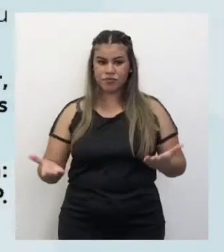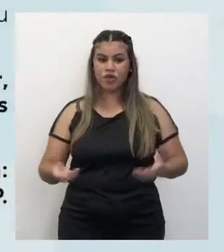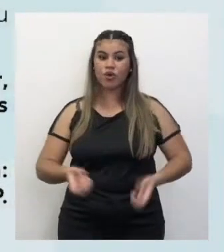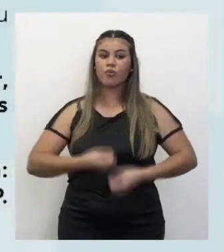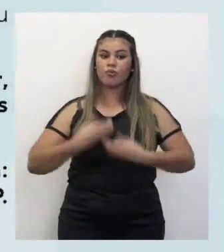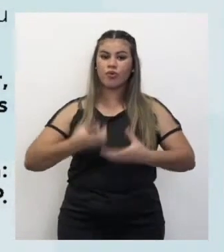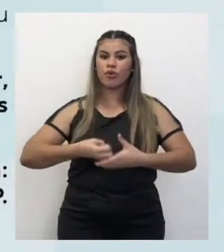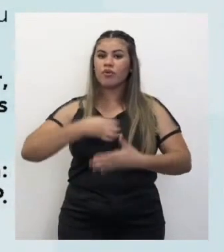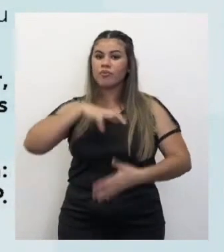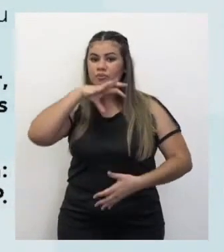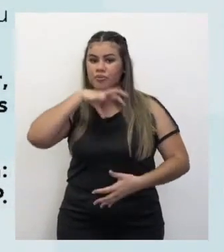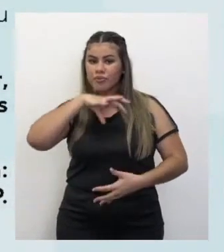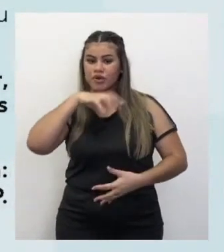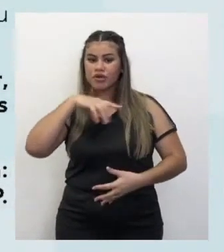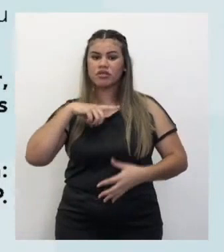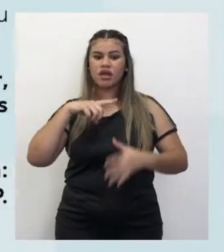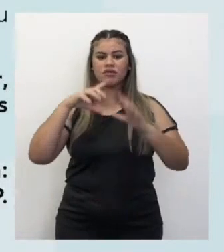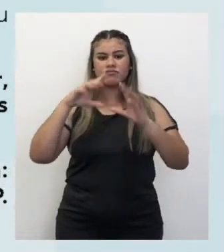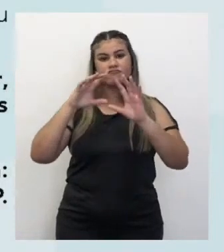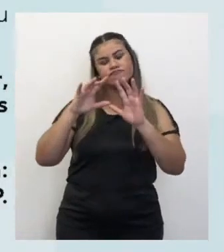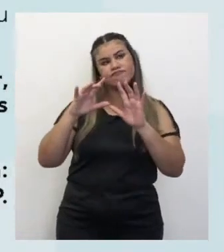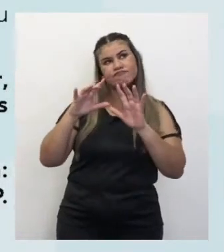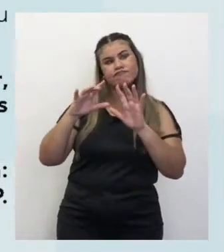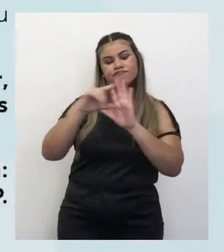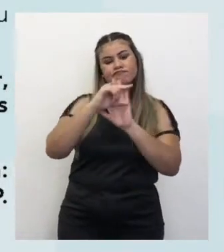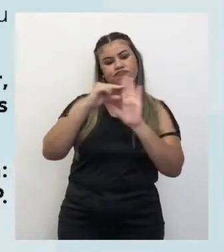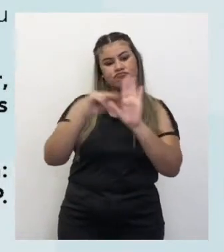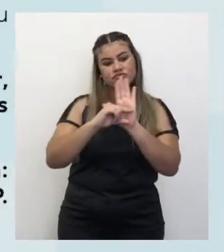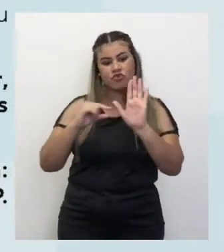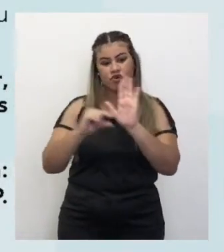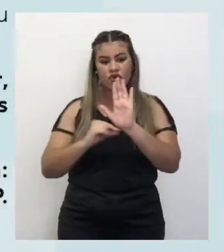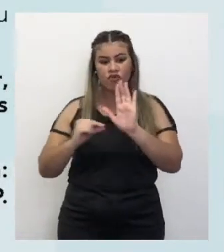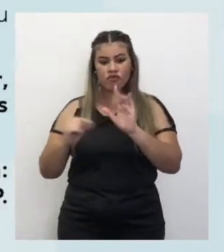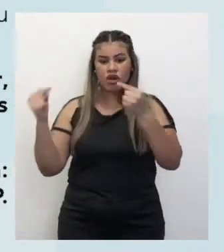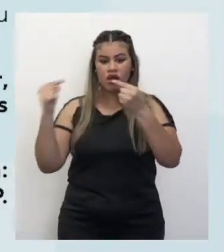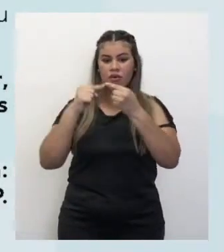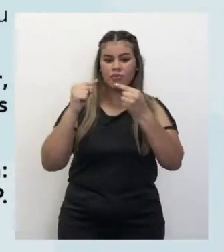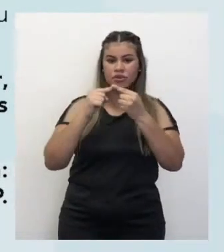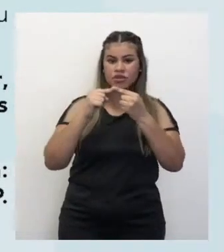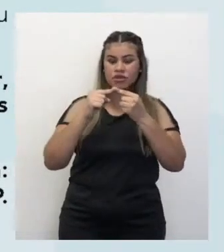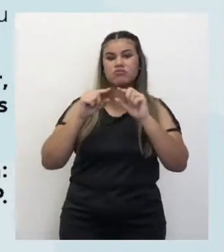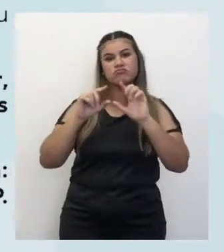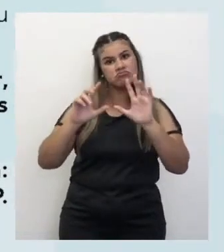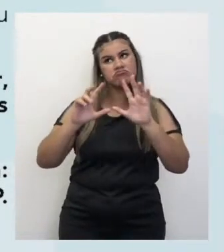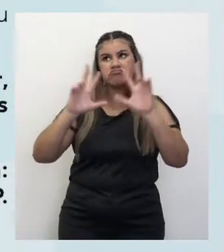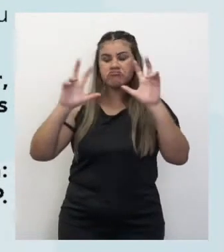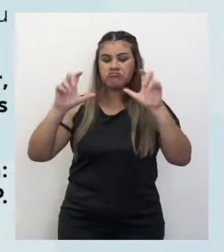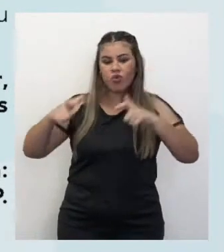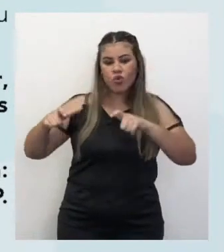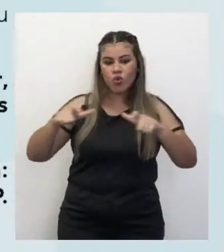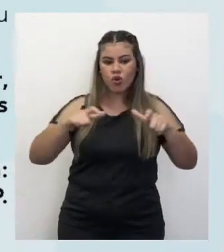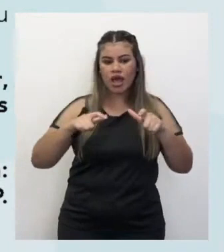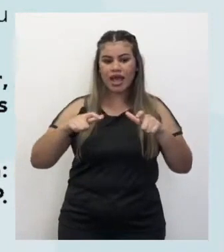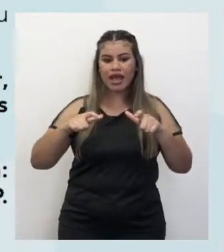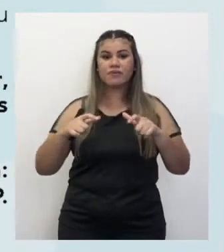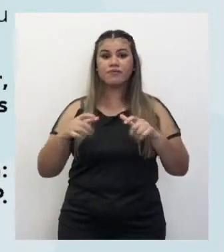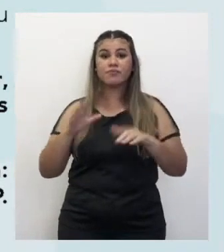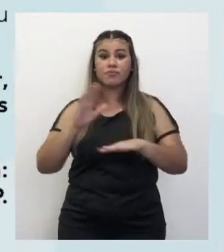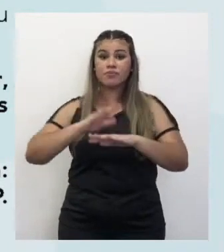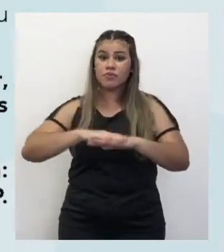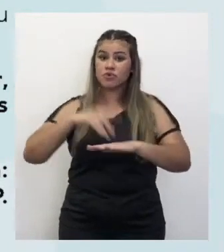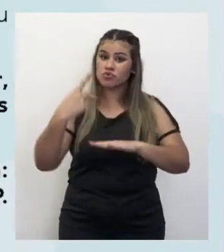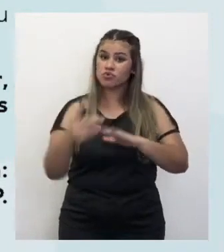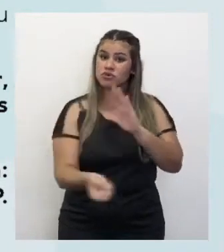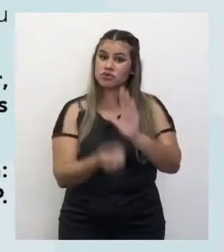O Bicho descreve uma cena. Cada estrofe corresponde a um aspecto dessa cena. Crie uma tira narrativa